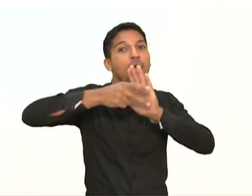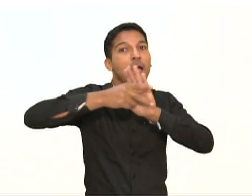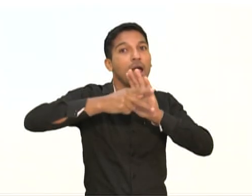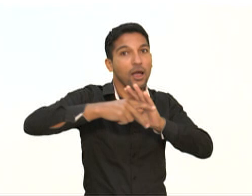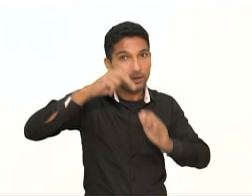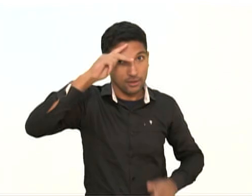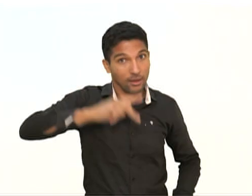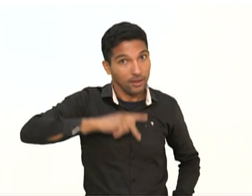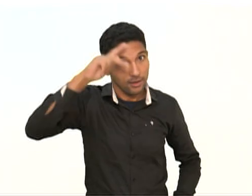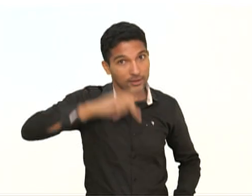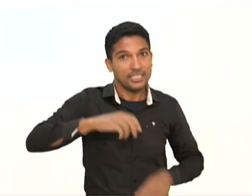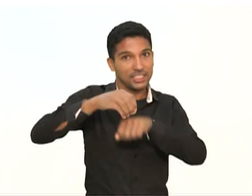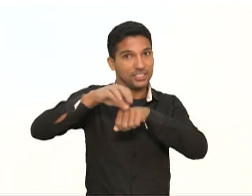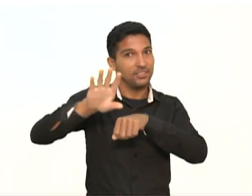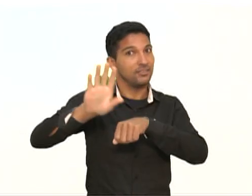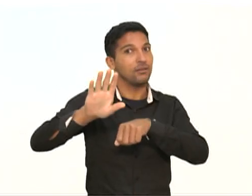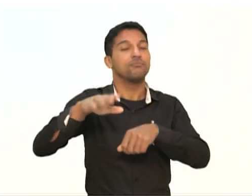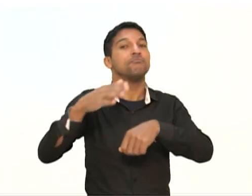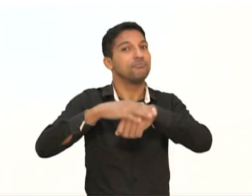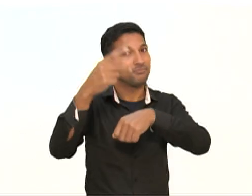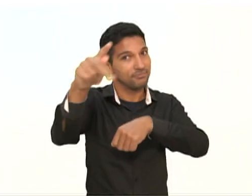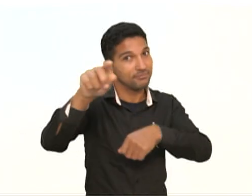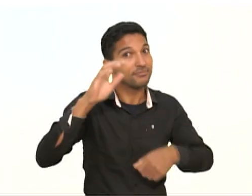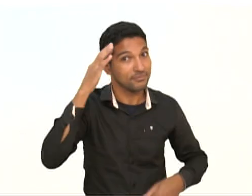para vocês, ok?